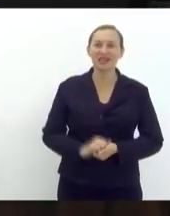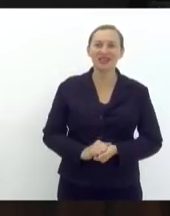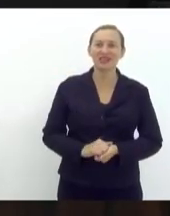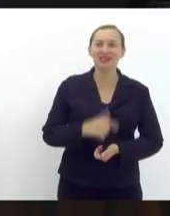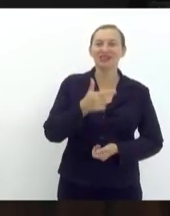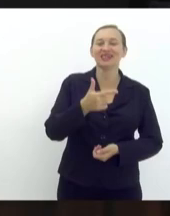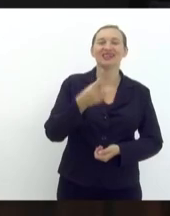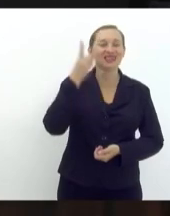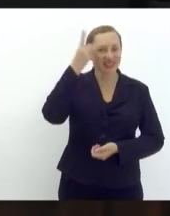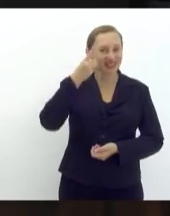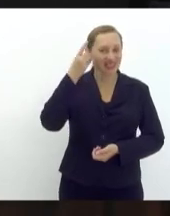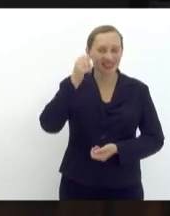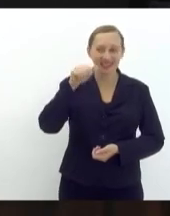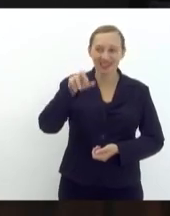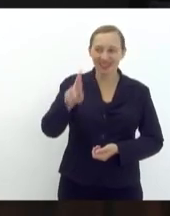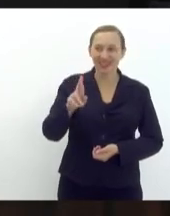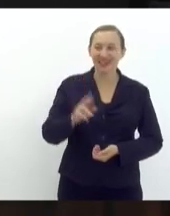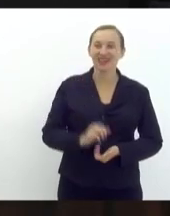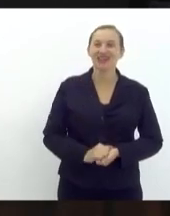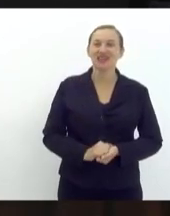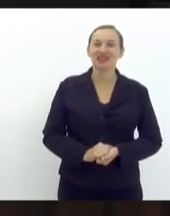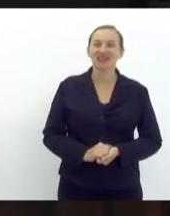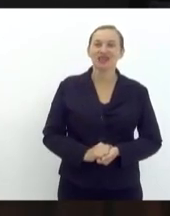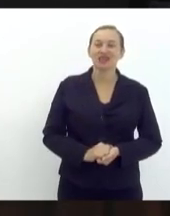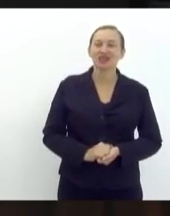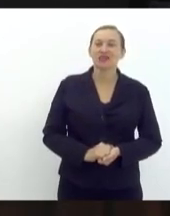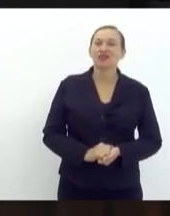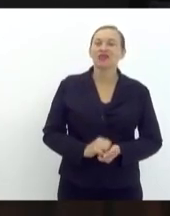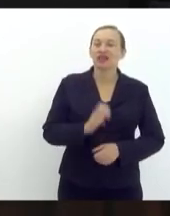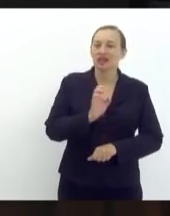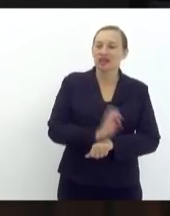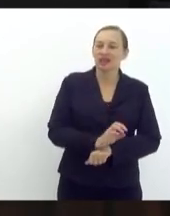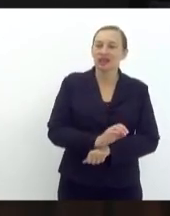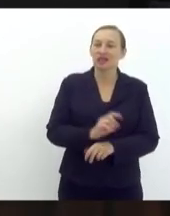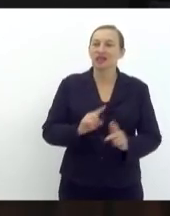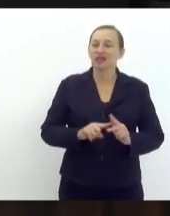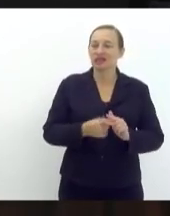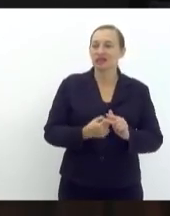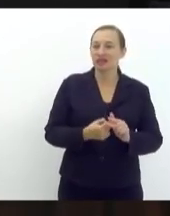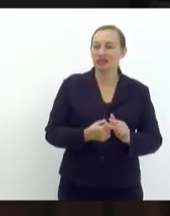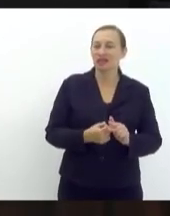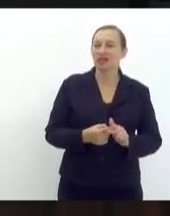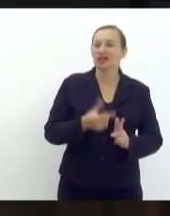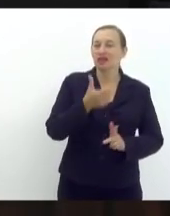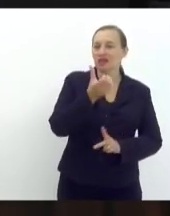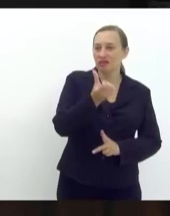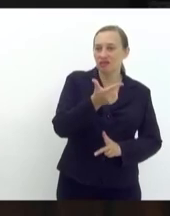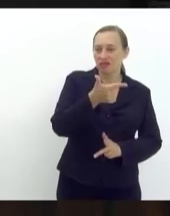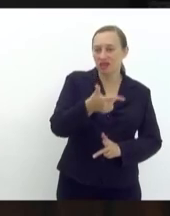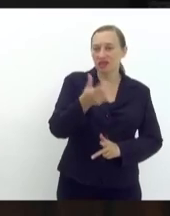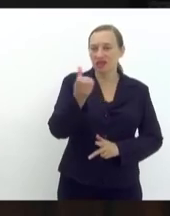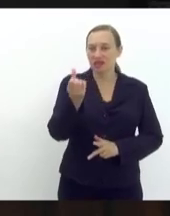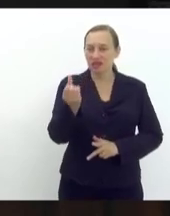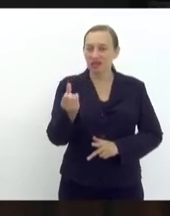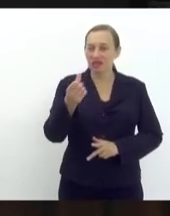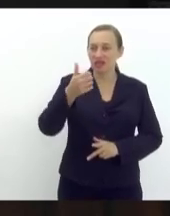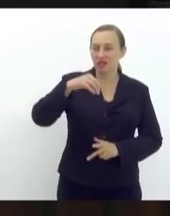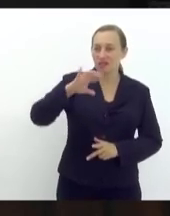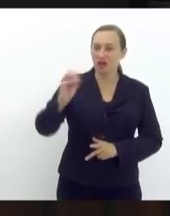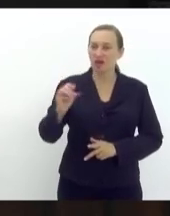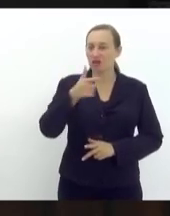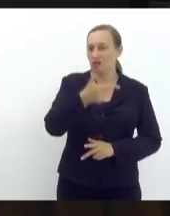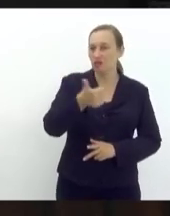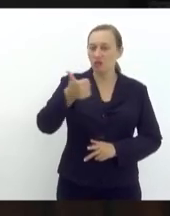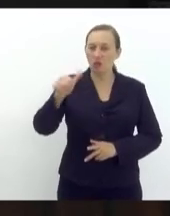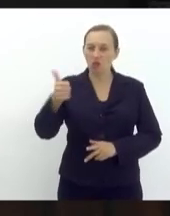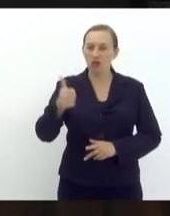Rosenberg Reis que altera a lei estadual 5979 de 26 de Maio de 2011 que dispõe sobre